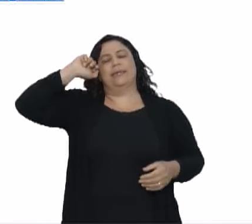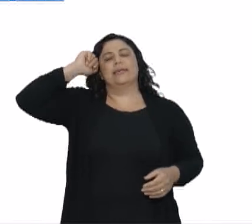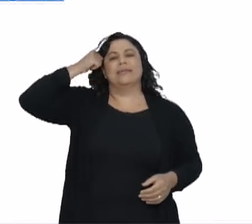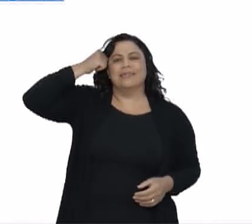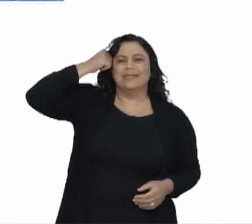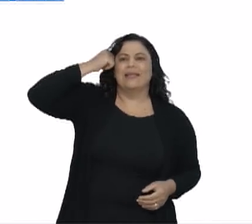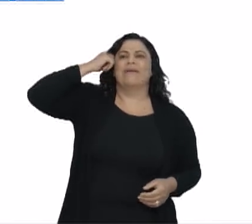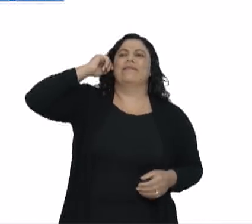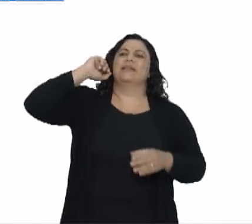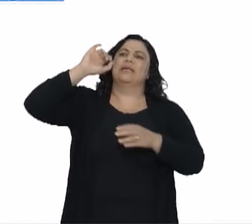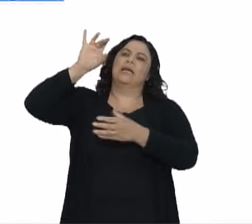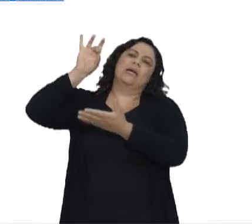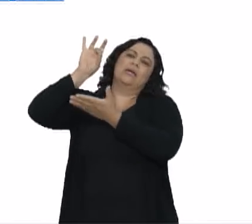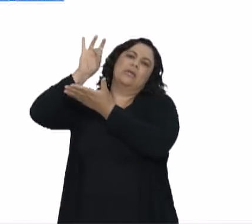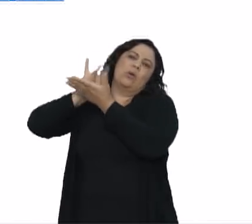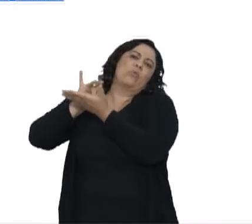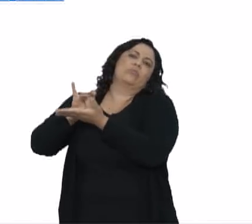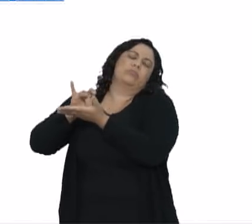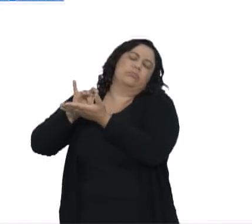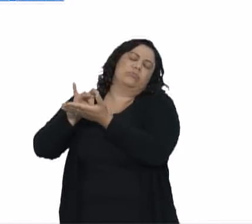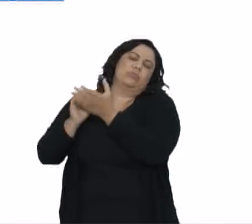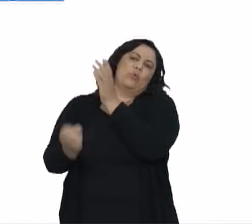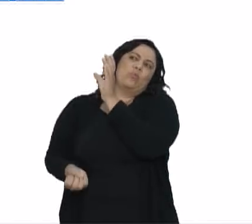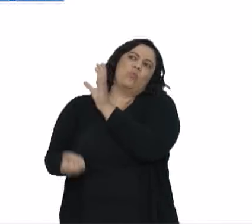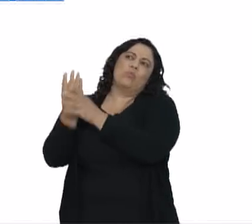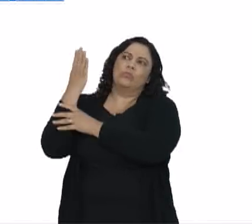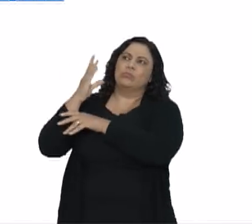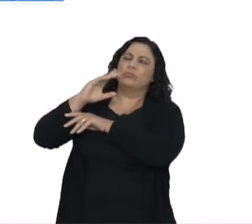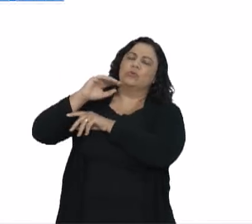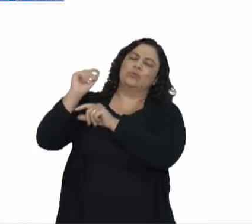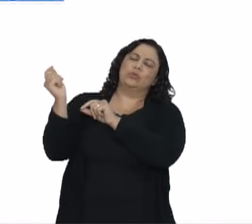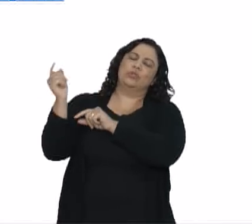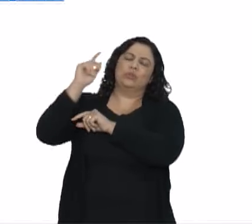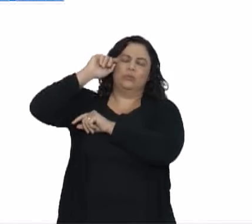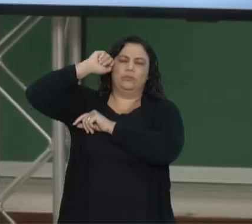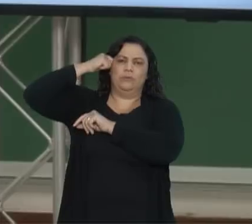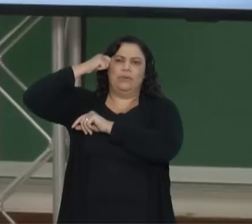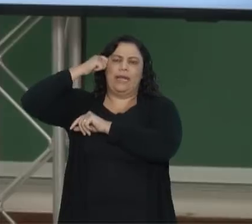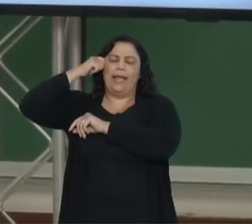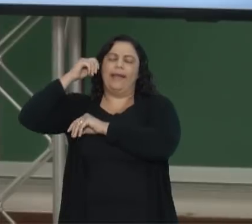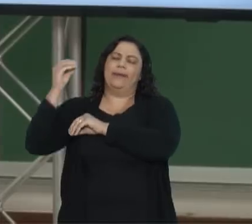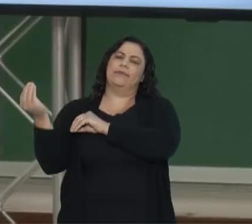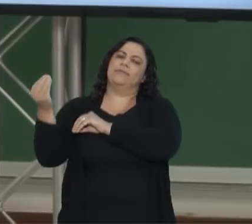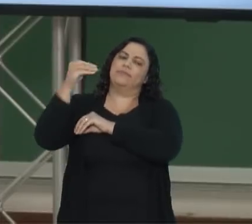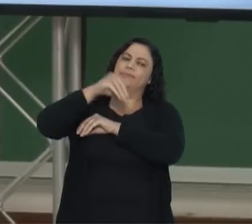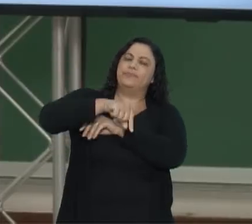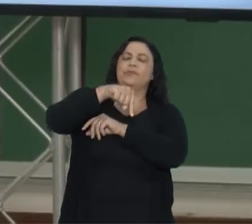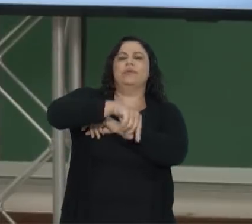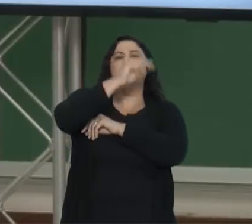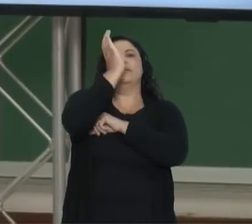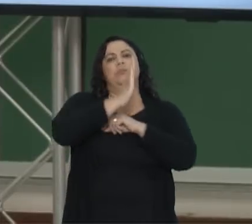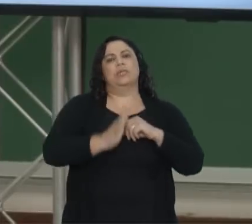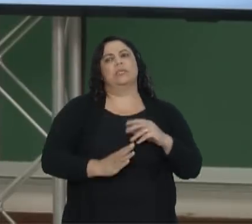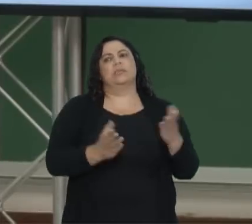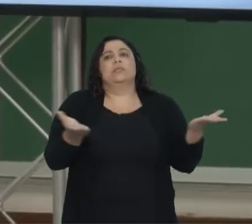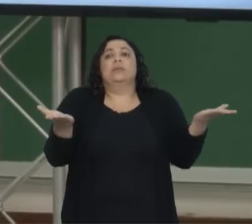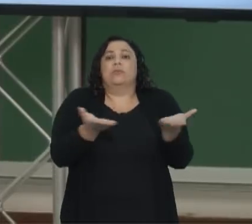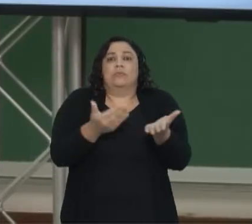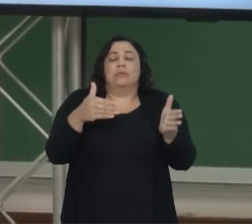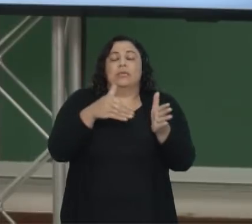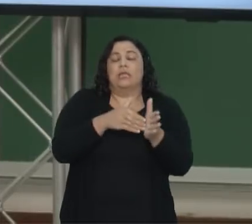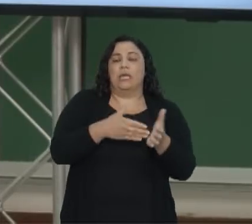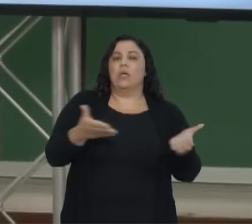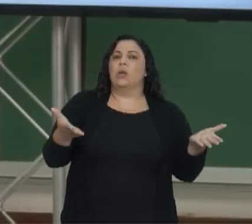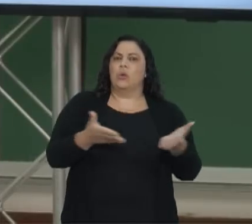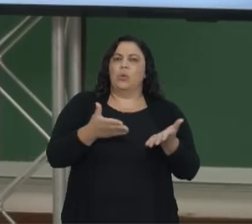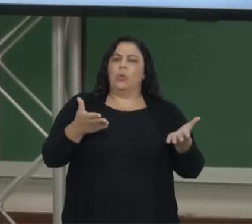africanas ou de origem ou dos descendentes de africanos que são cultuadas ainda hoje dentro desse